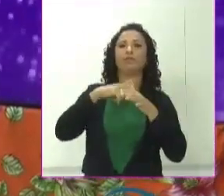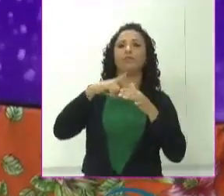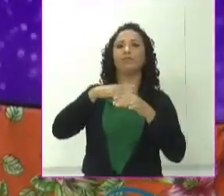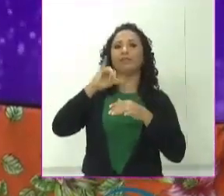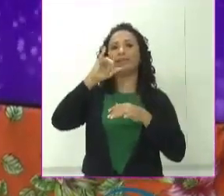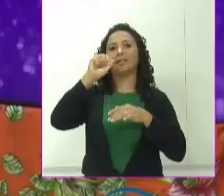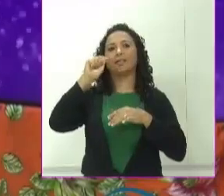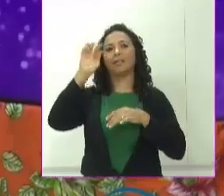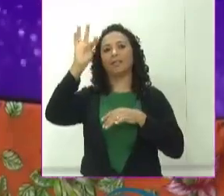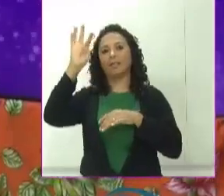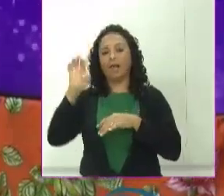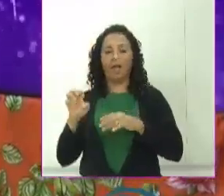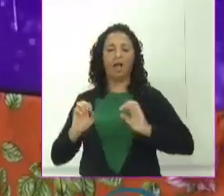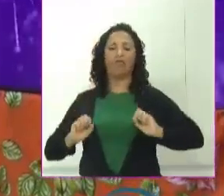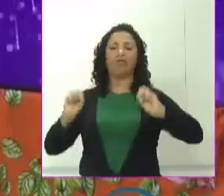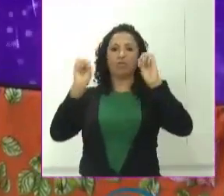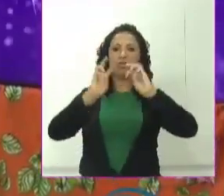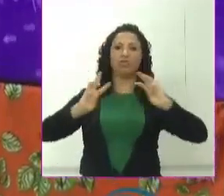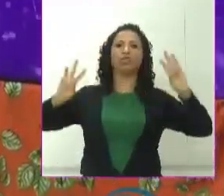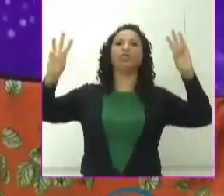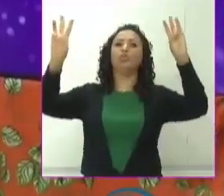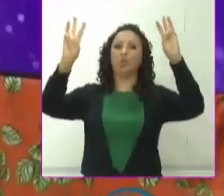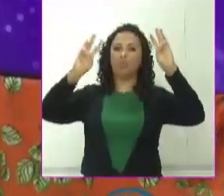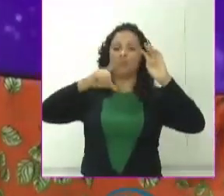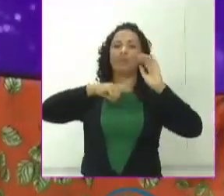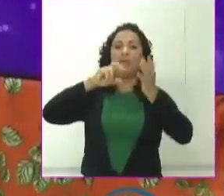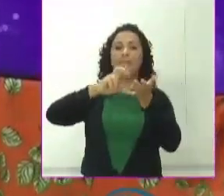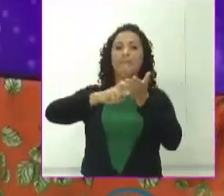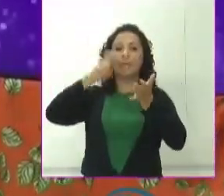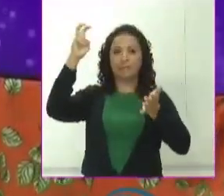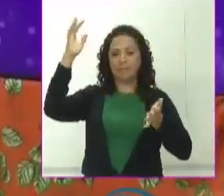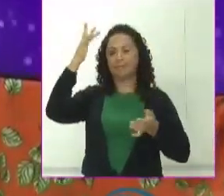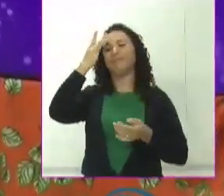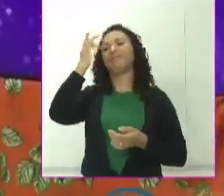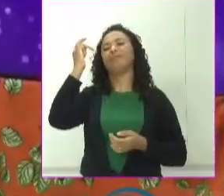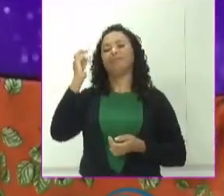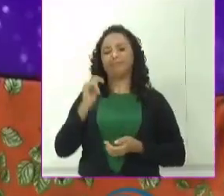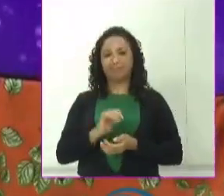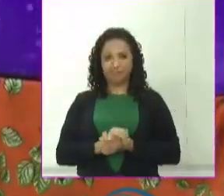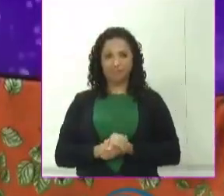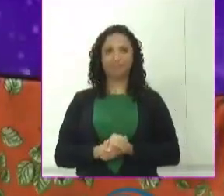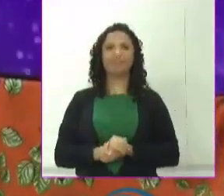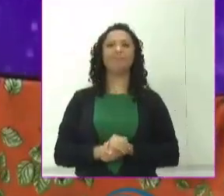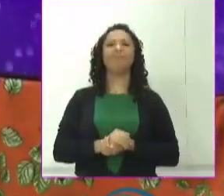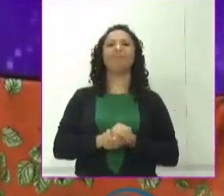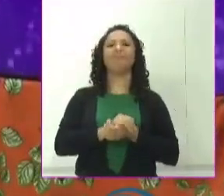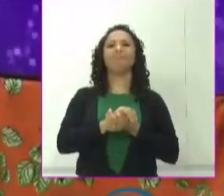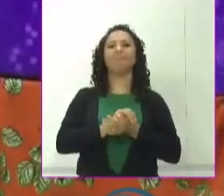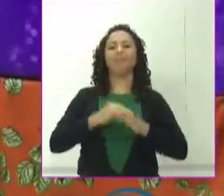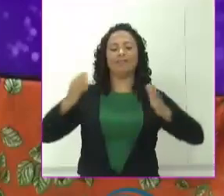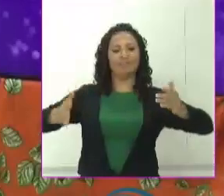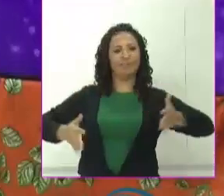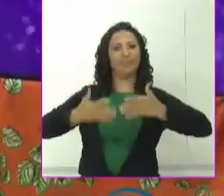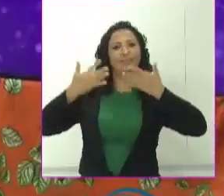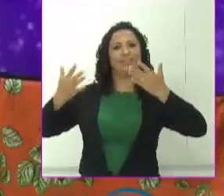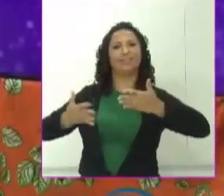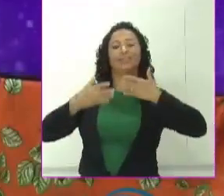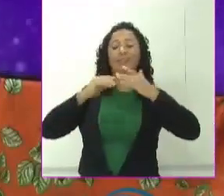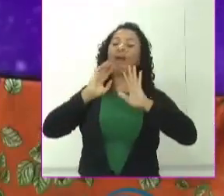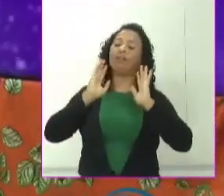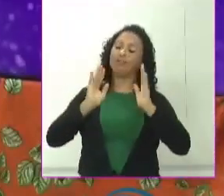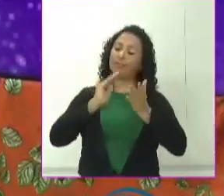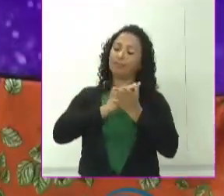Club. No esquenta do Yacht Club. Yacht Club, na manhã de sol, amanhã. Na manhã de sol, que é para poder animar para